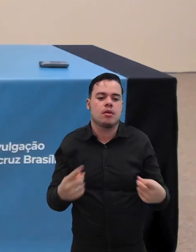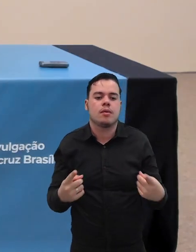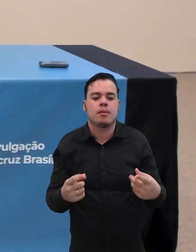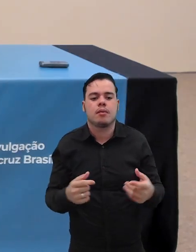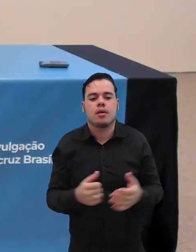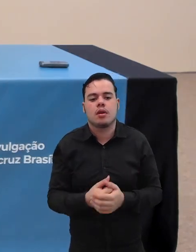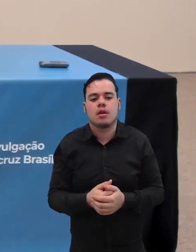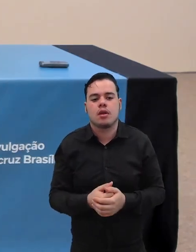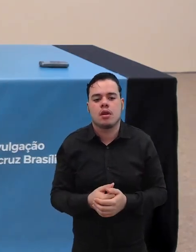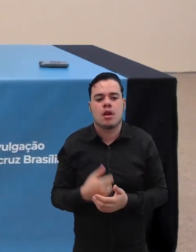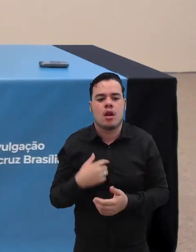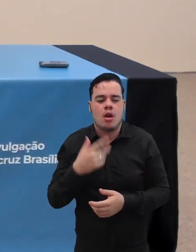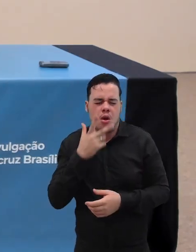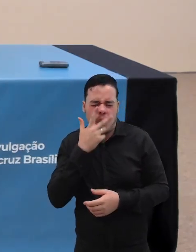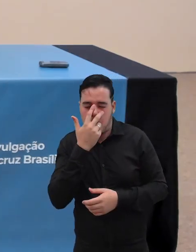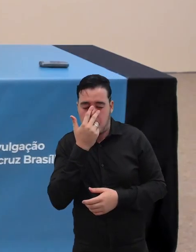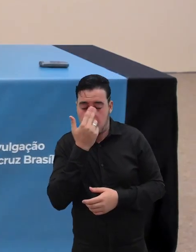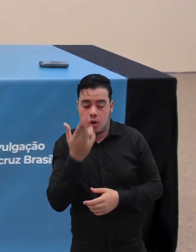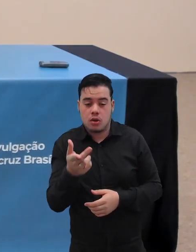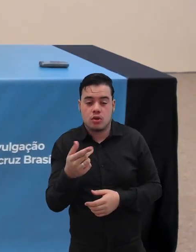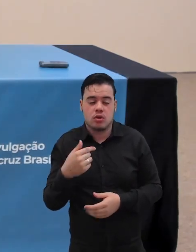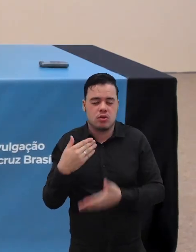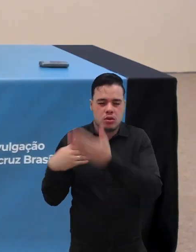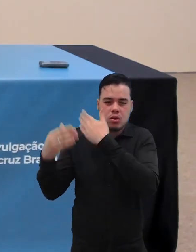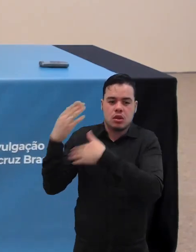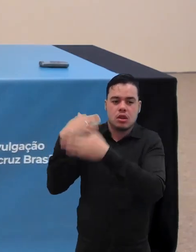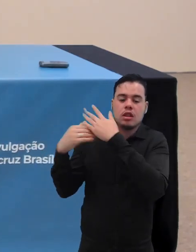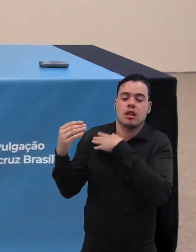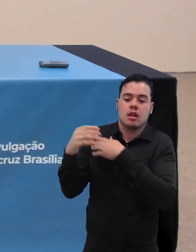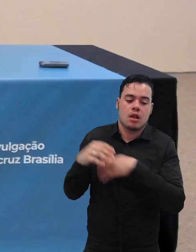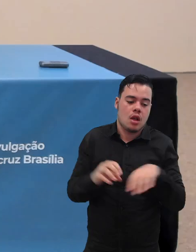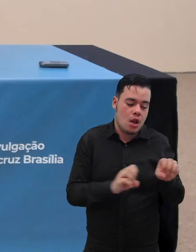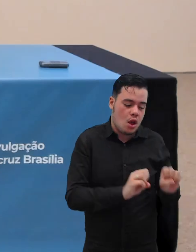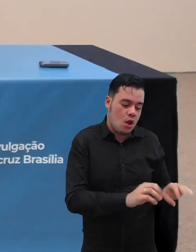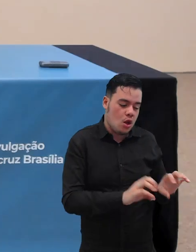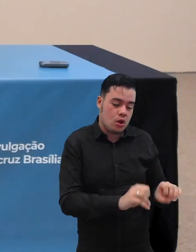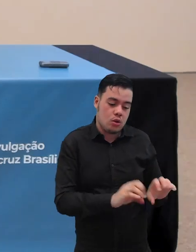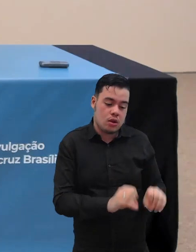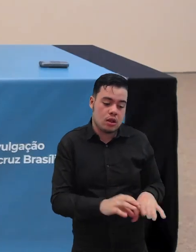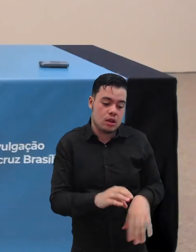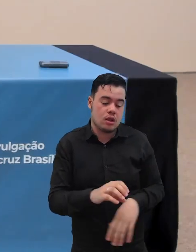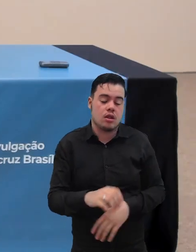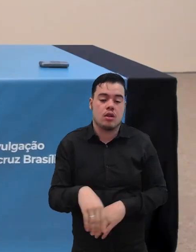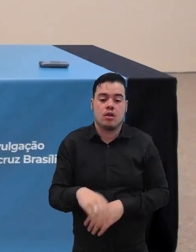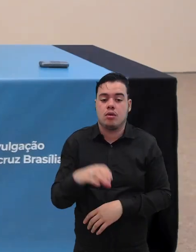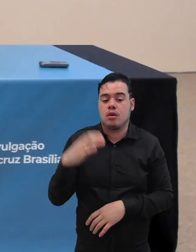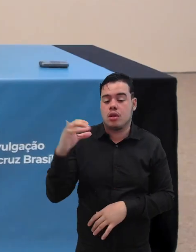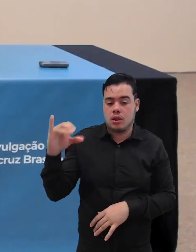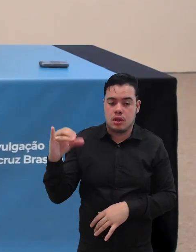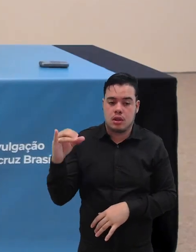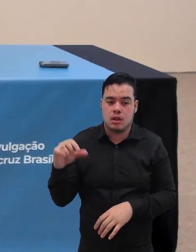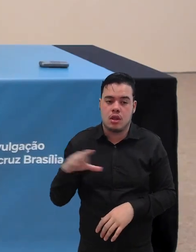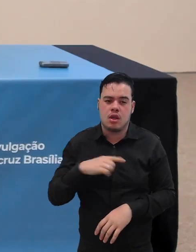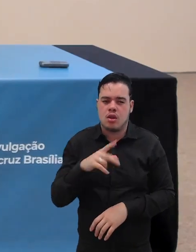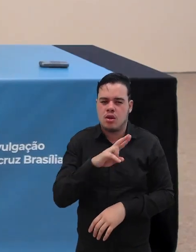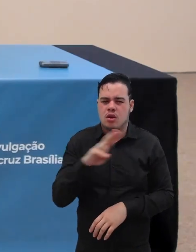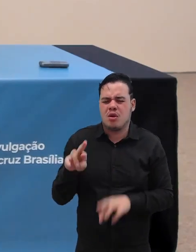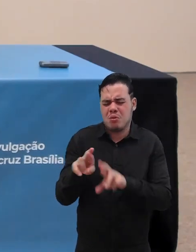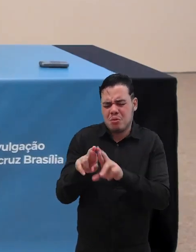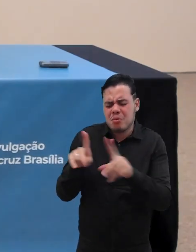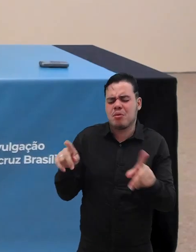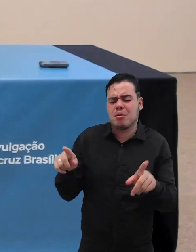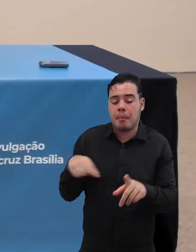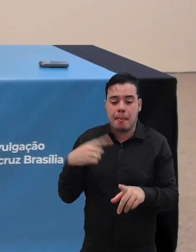Se não me engano, era educação, tinha uma educação para ciências, ele tinha um nome diferente. E a gente